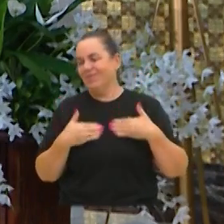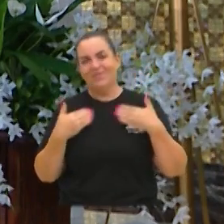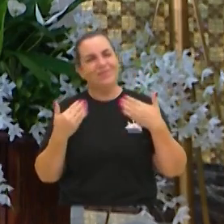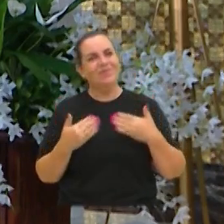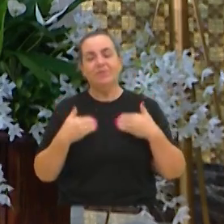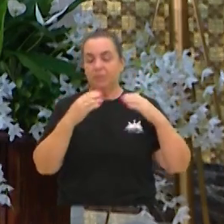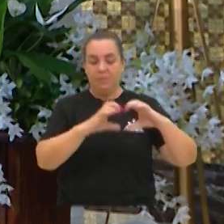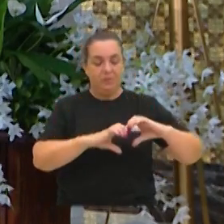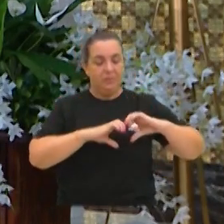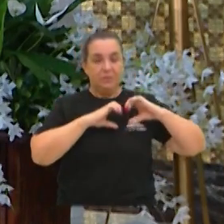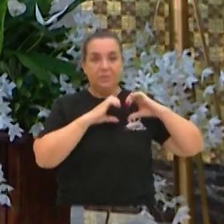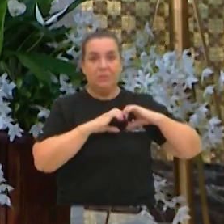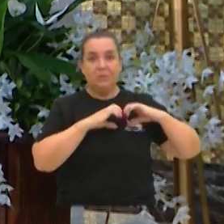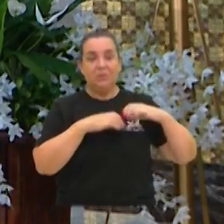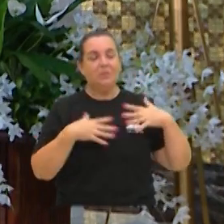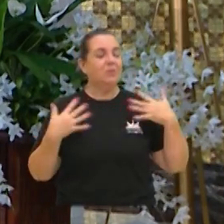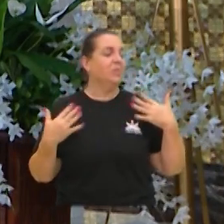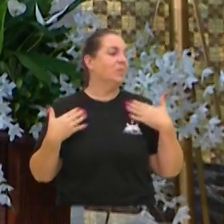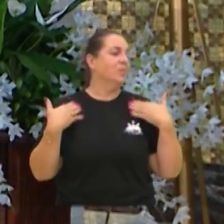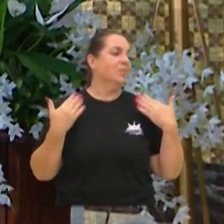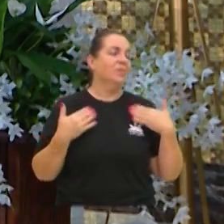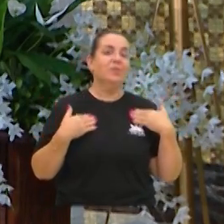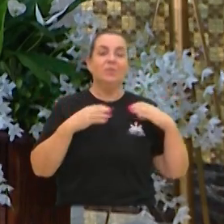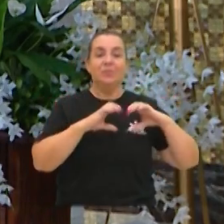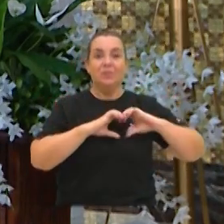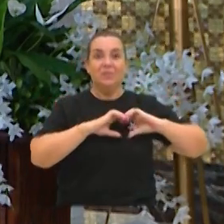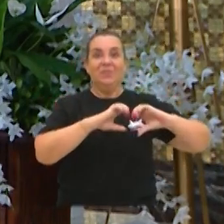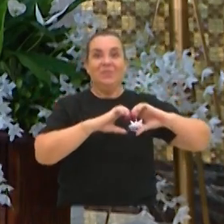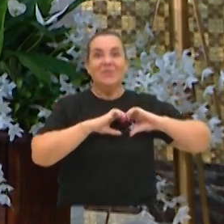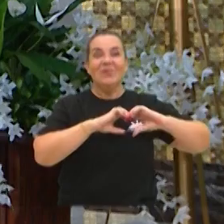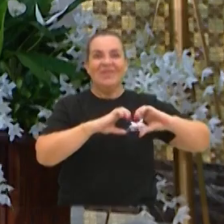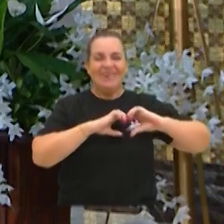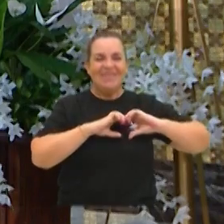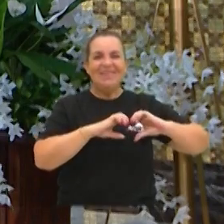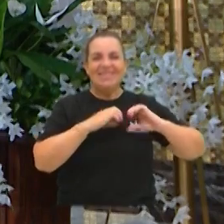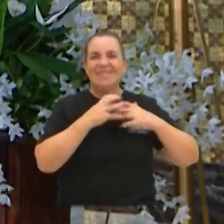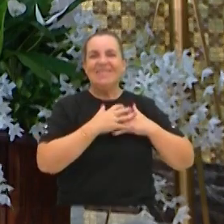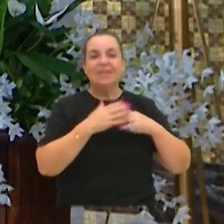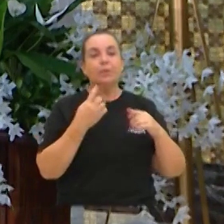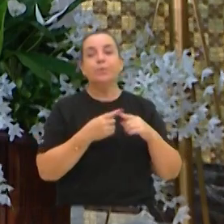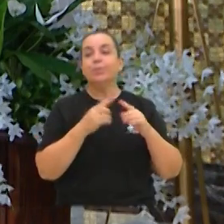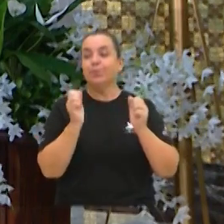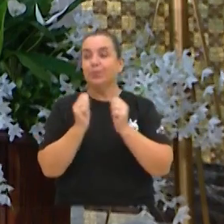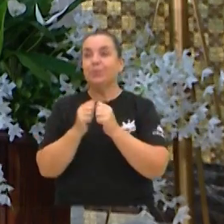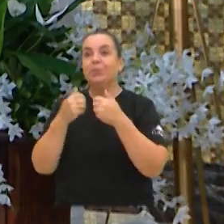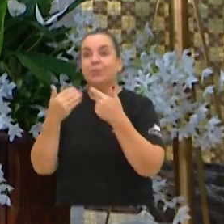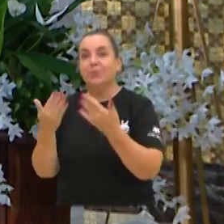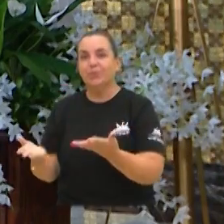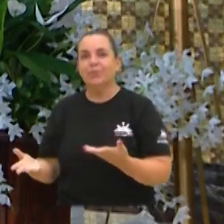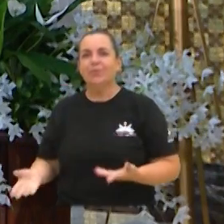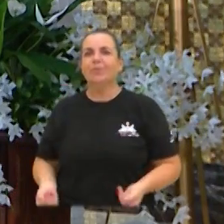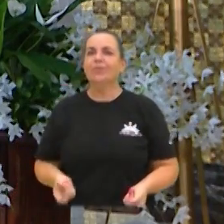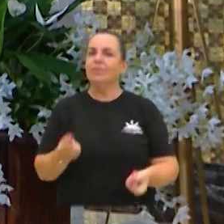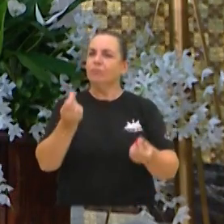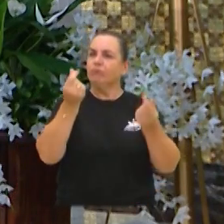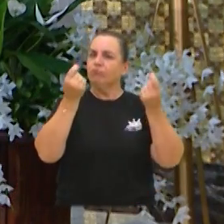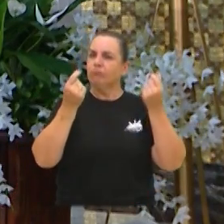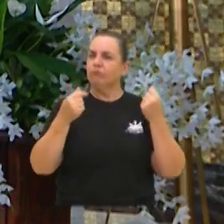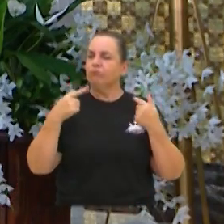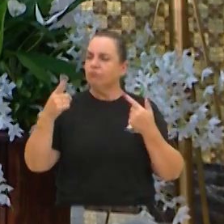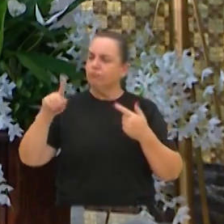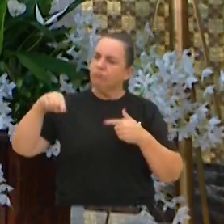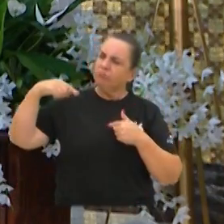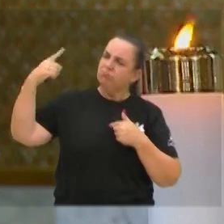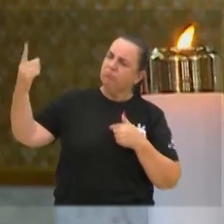com o coração vibrando e batendo forte, pois com eles virão as riquezas de